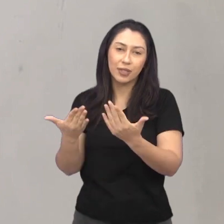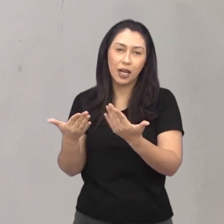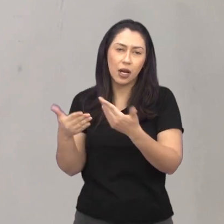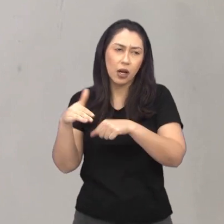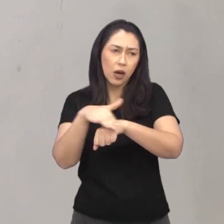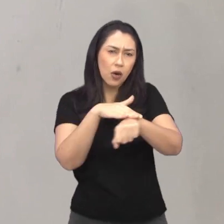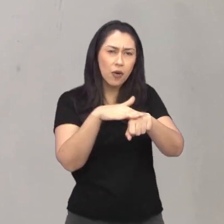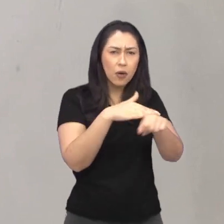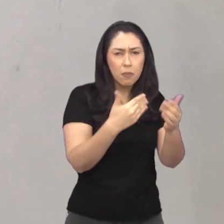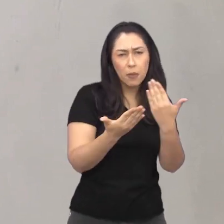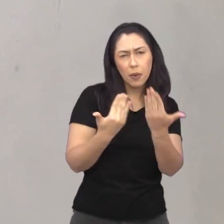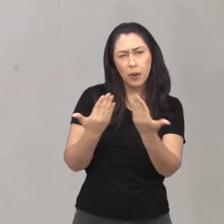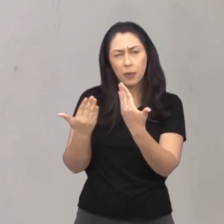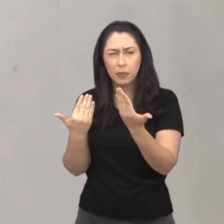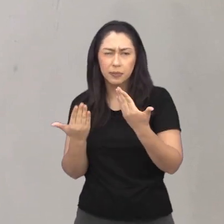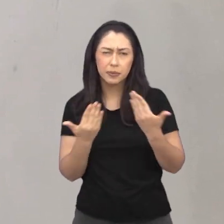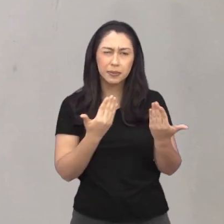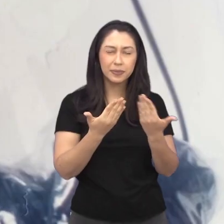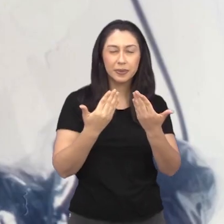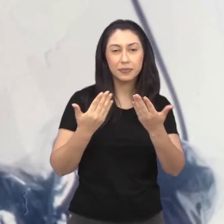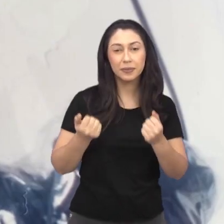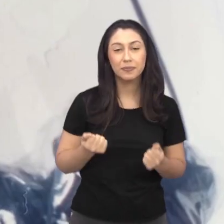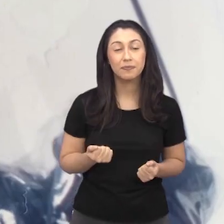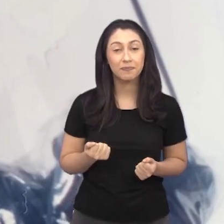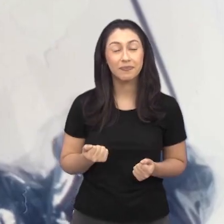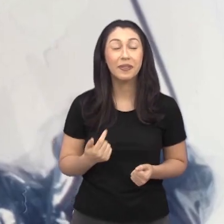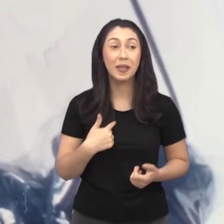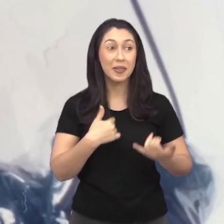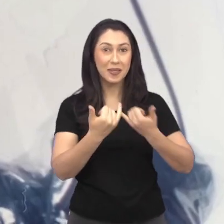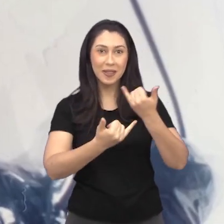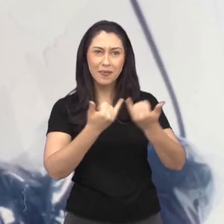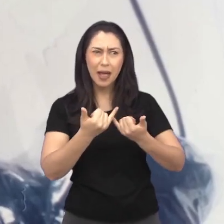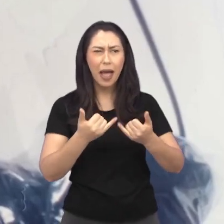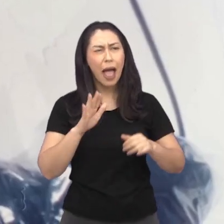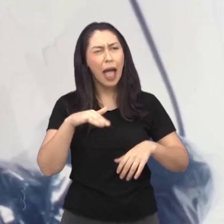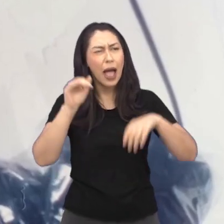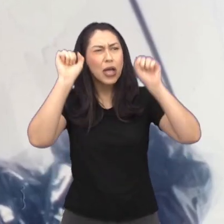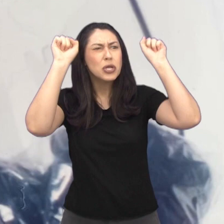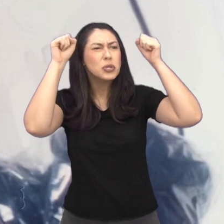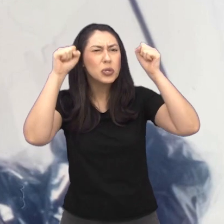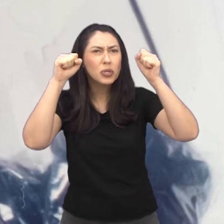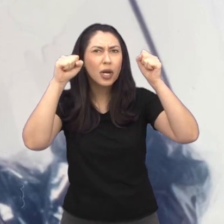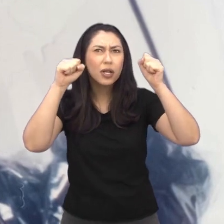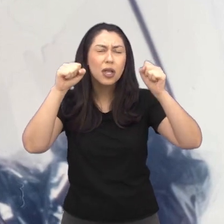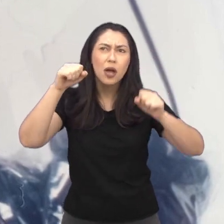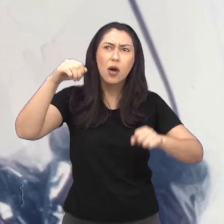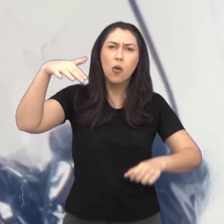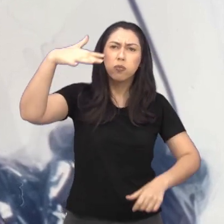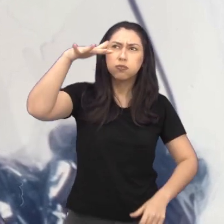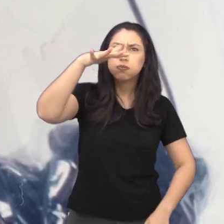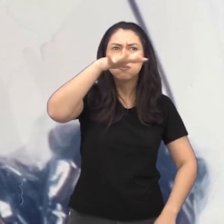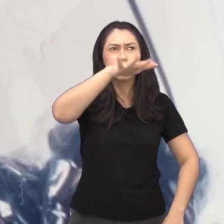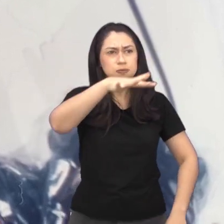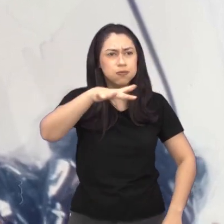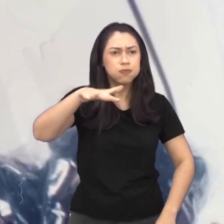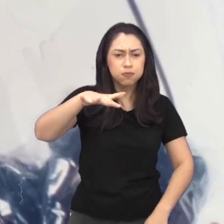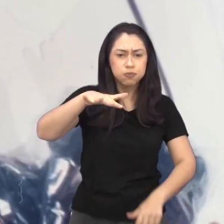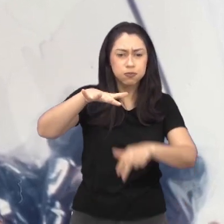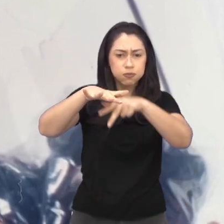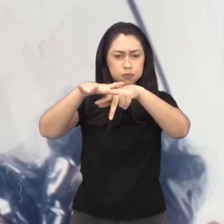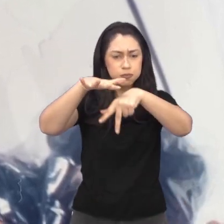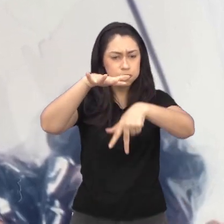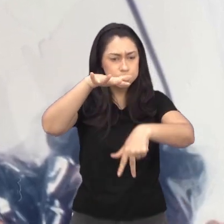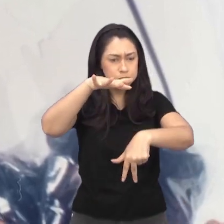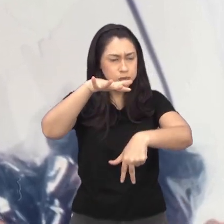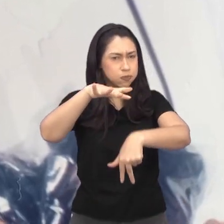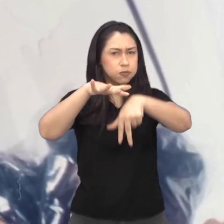algumas palavras que eu nunca vou esquecer. Eu até brinquei com ela, né? Xuxa, e essa nave que tá aí, você vai descer e